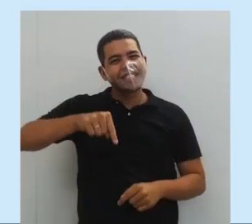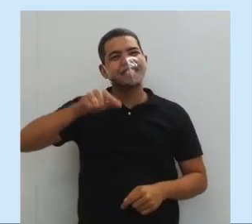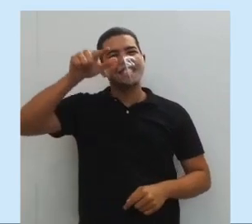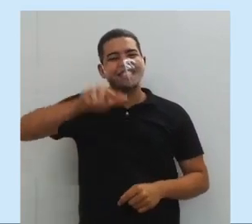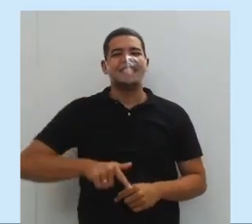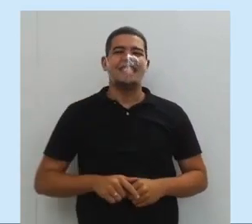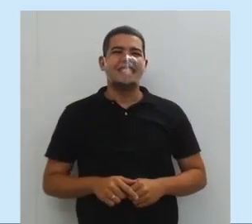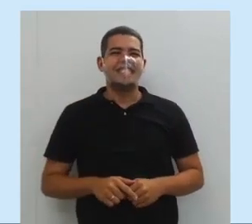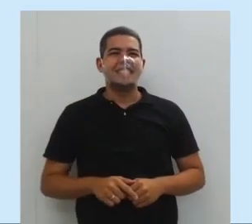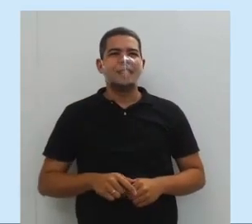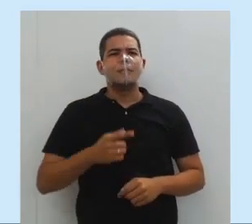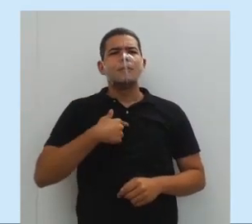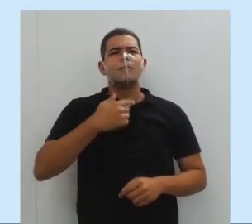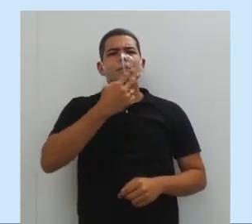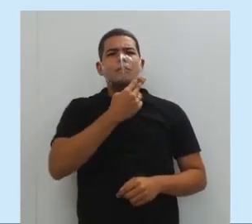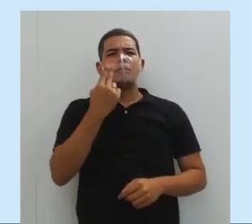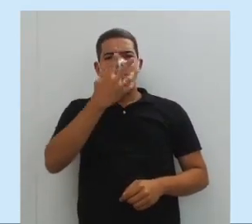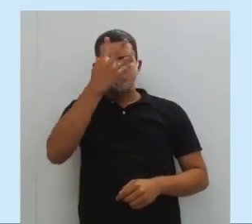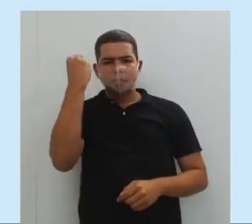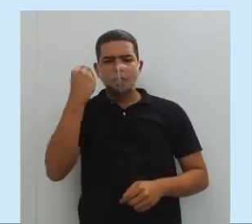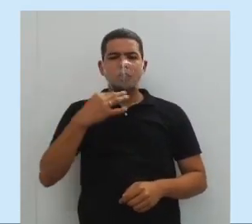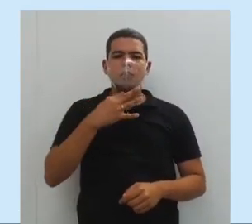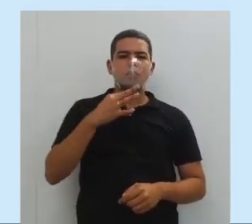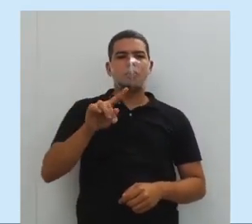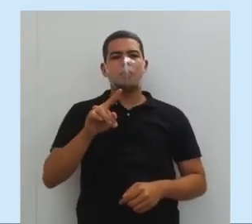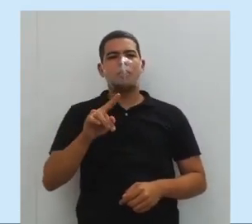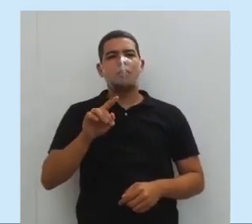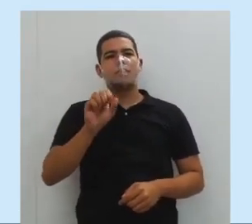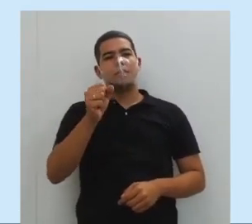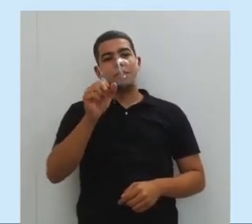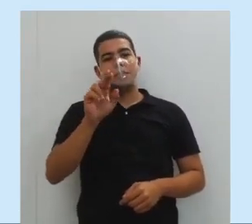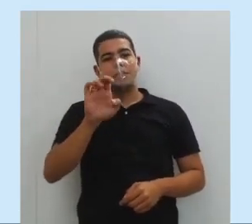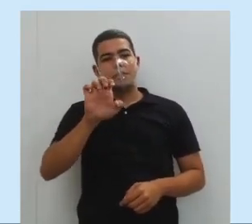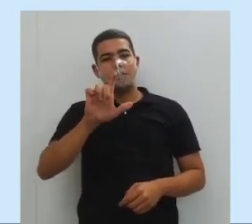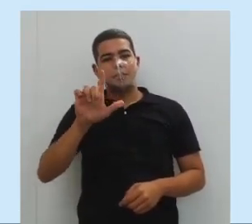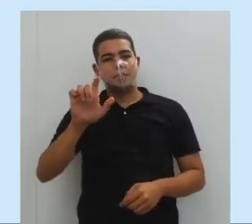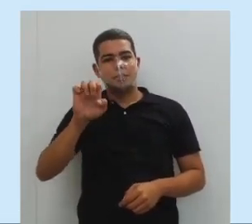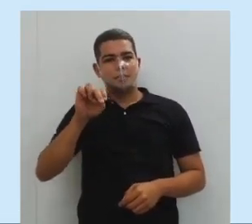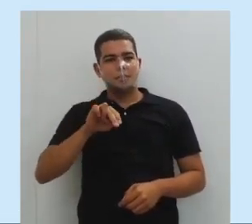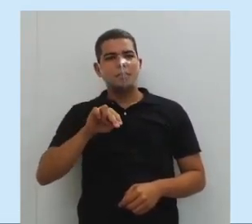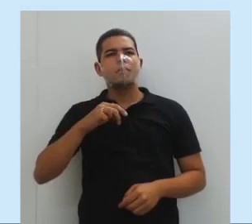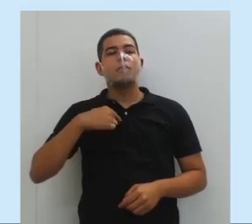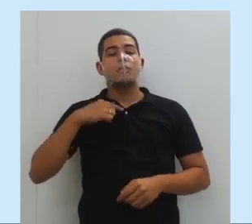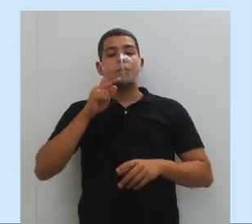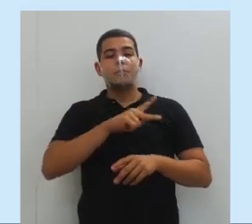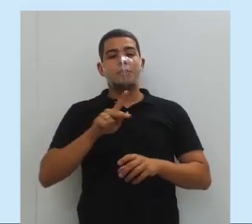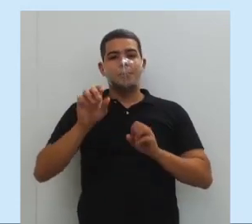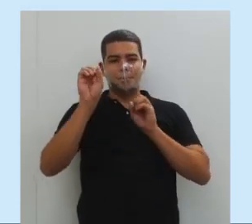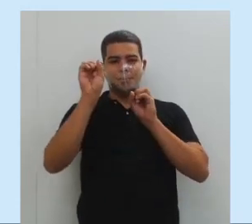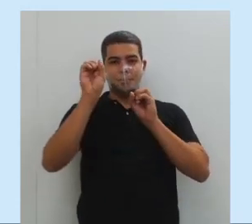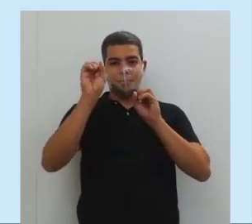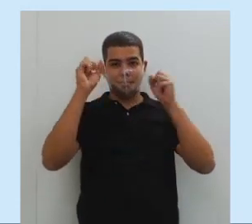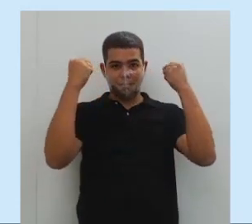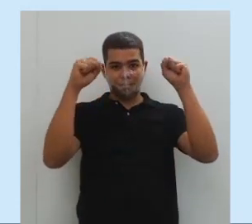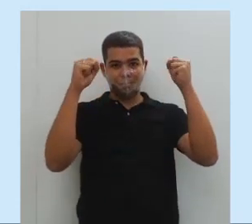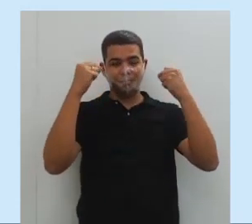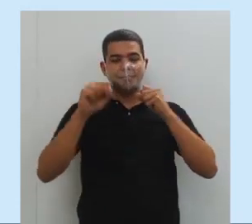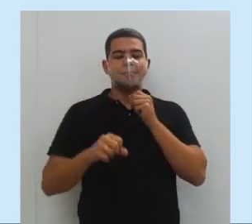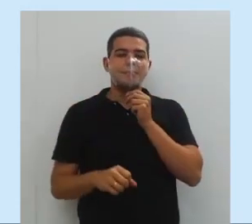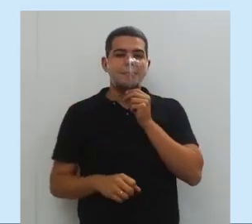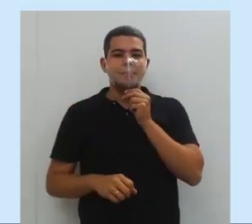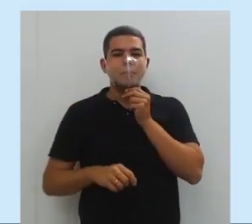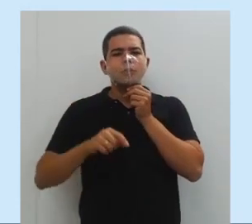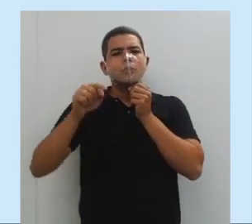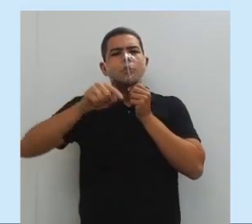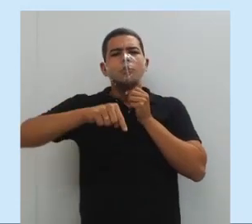Olha eu aqui de novo. Para quem esqueceu meu nome ou para quem não me conhece ainda, eu me chamo Suelen, sou professora de Educação Física e estarei com